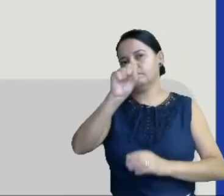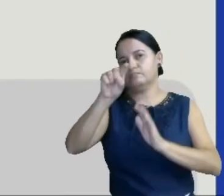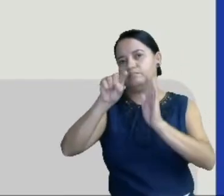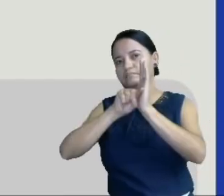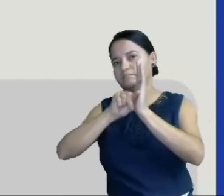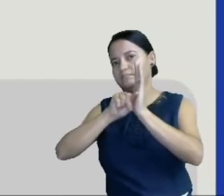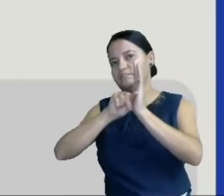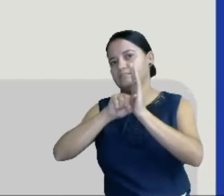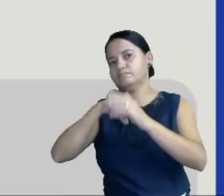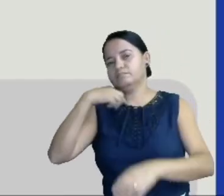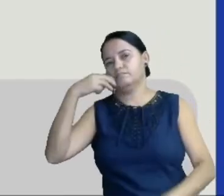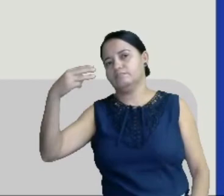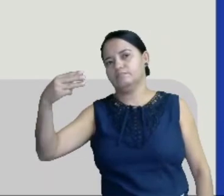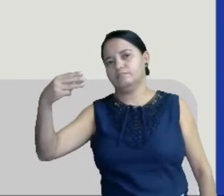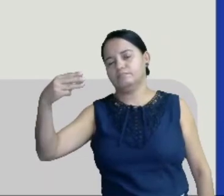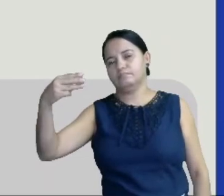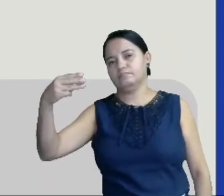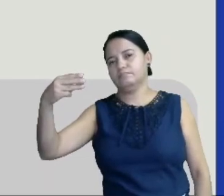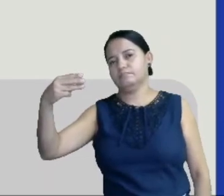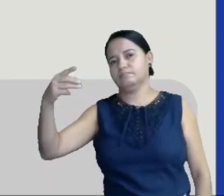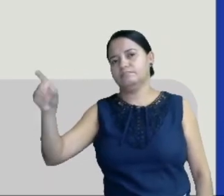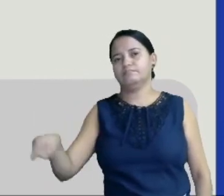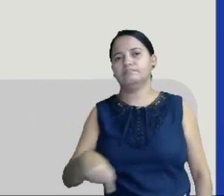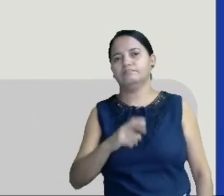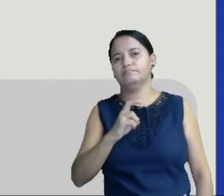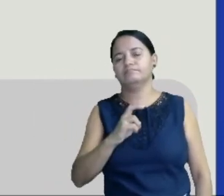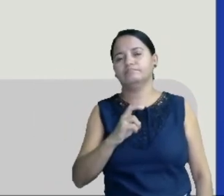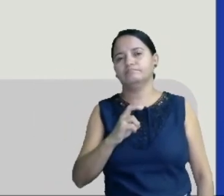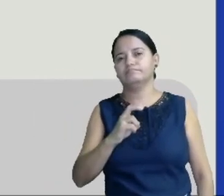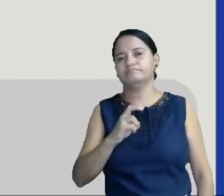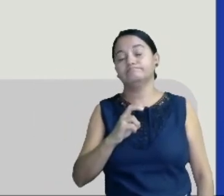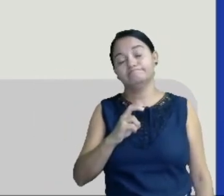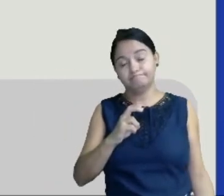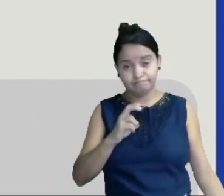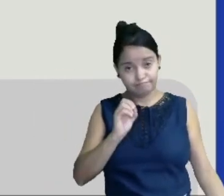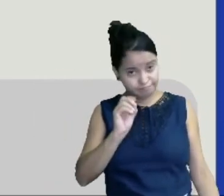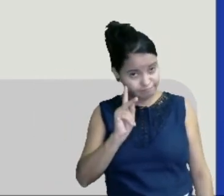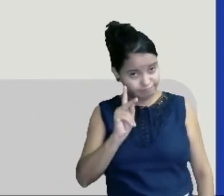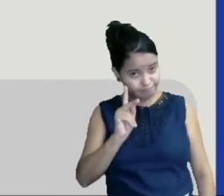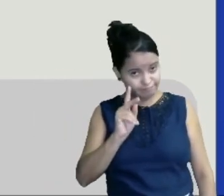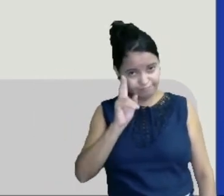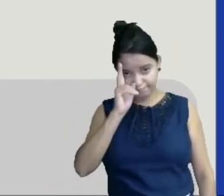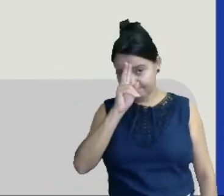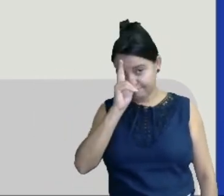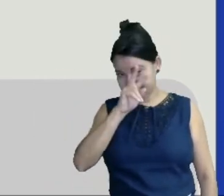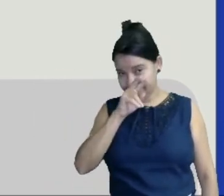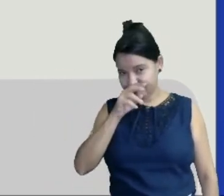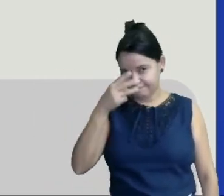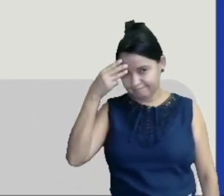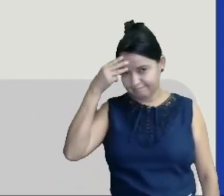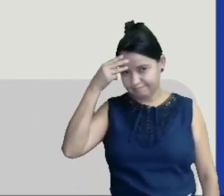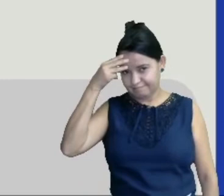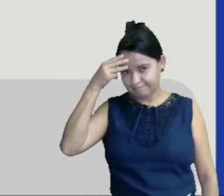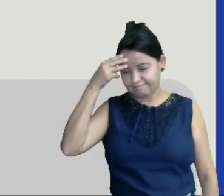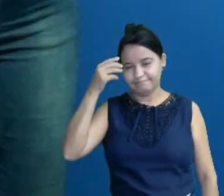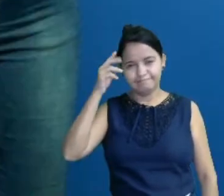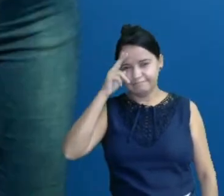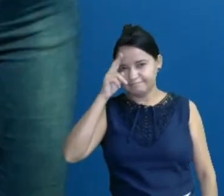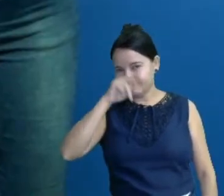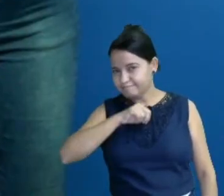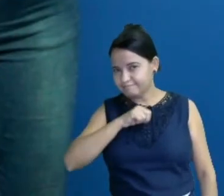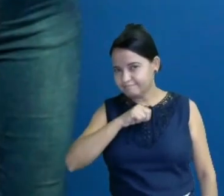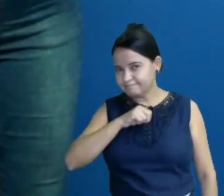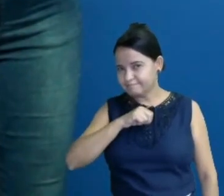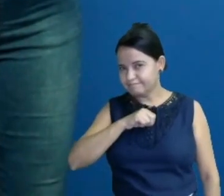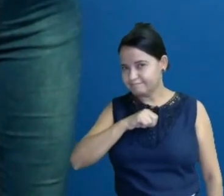ter quem vamos ver o resultado cinco Ok lembra-la do cálculo mental se é